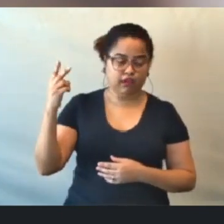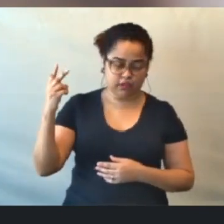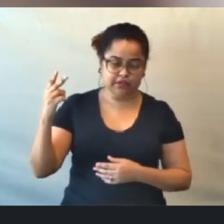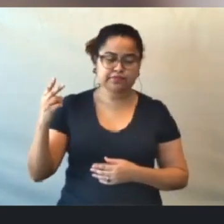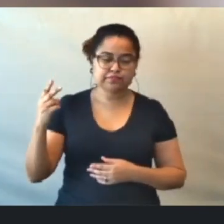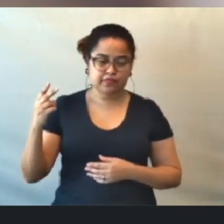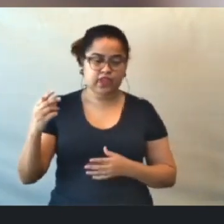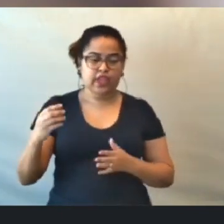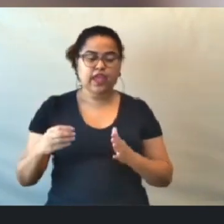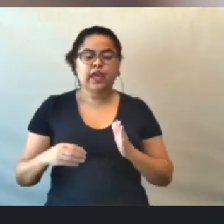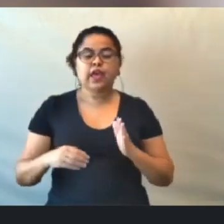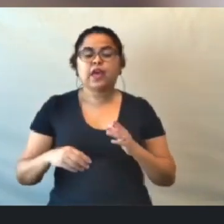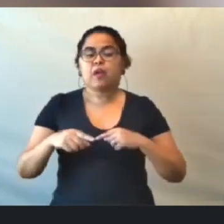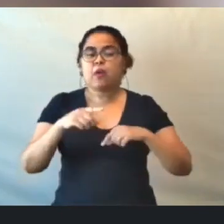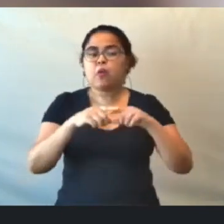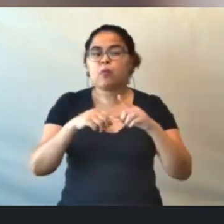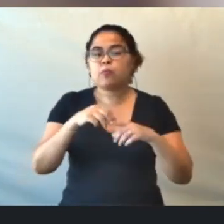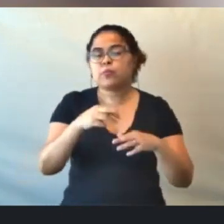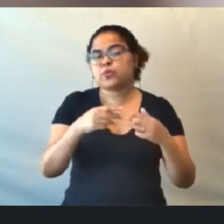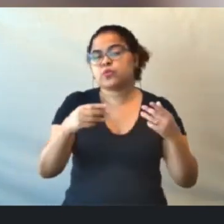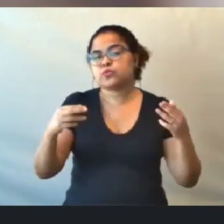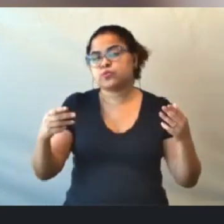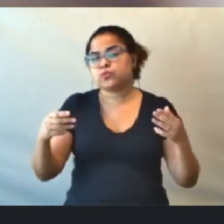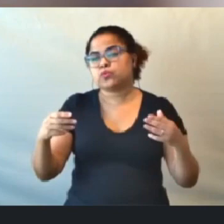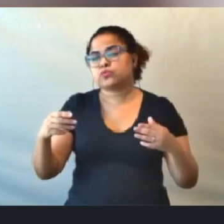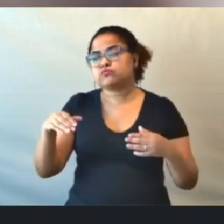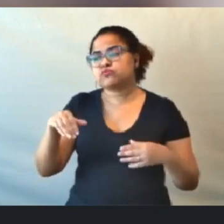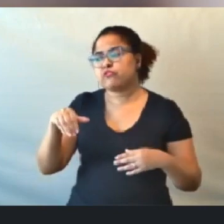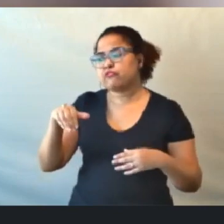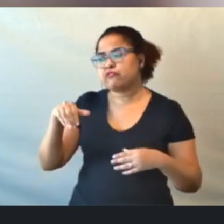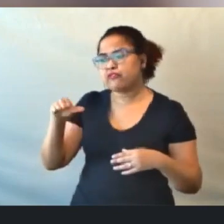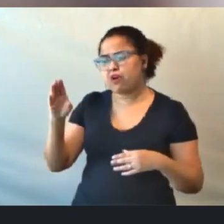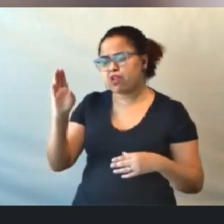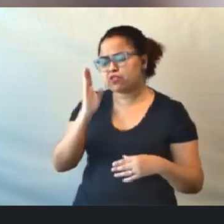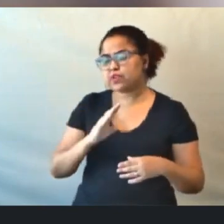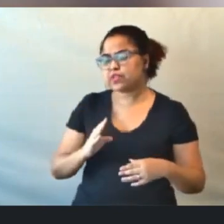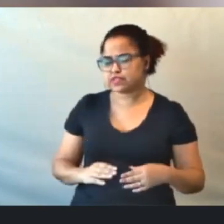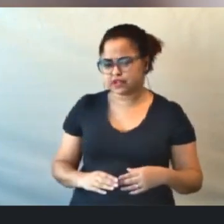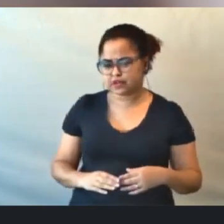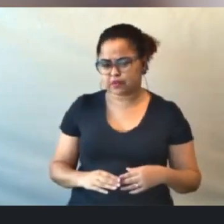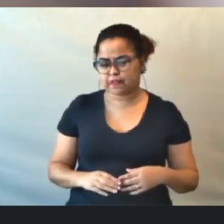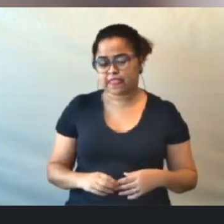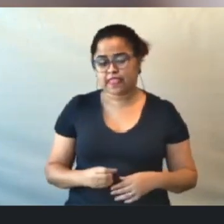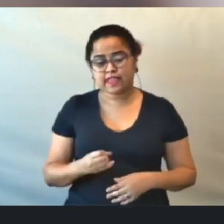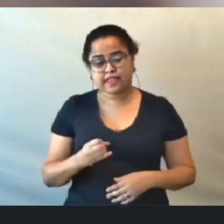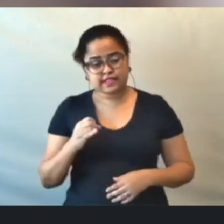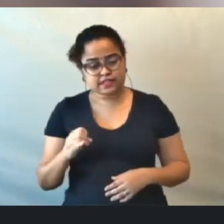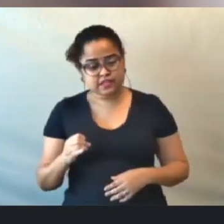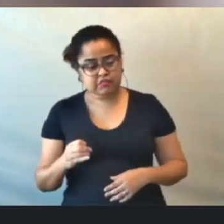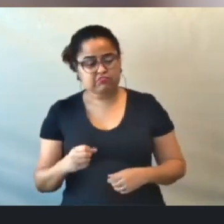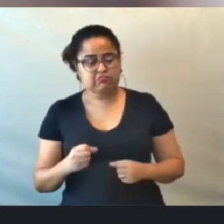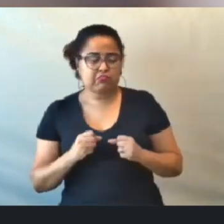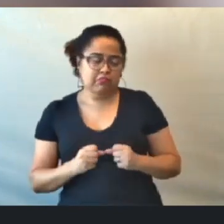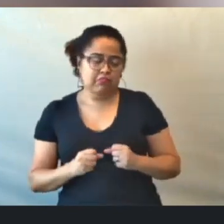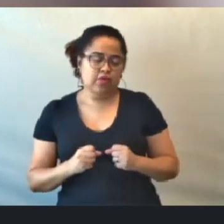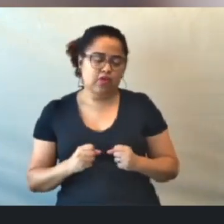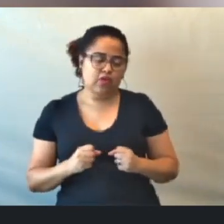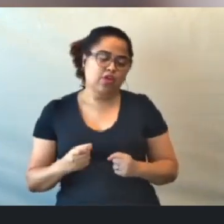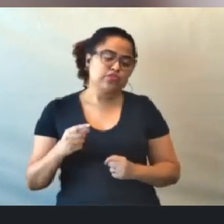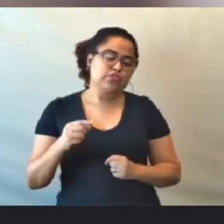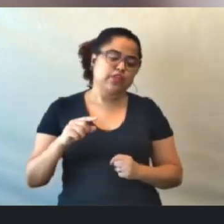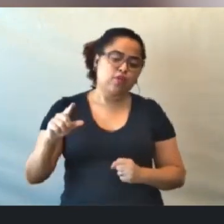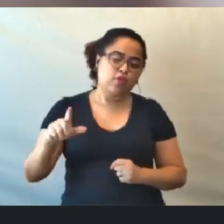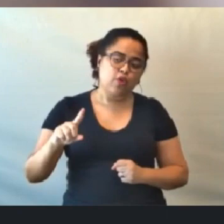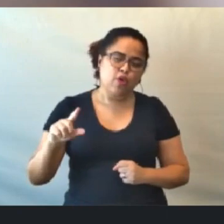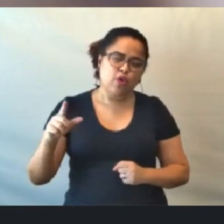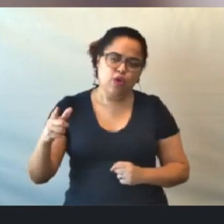caro. Se há possibilidade de ter outras medidas paralelas que vão fazer com que esse produto, a aplicação desse